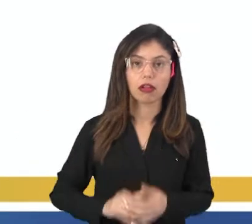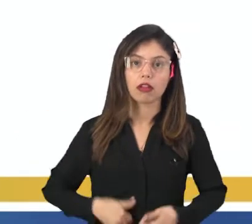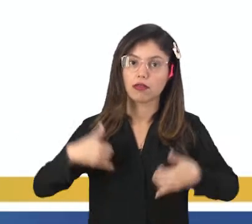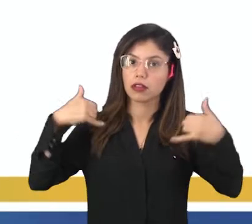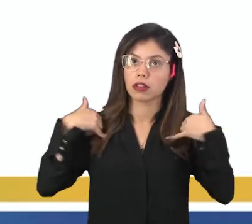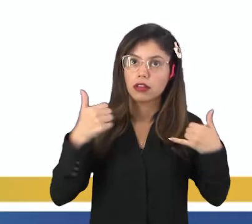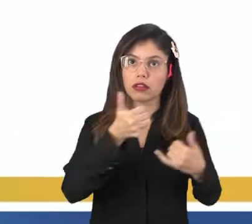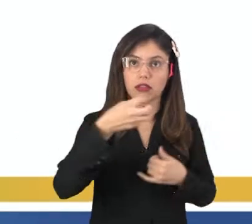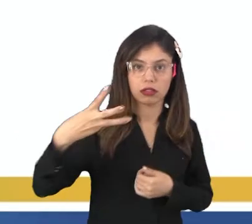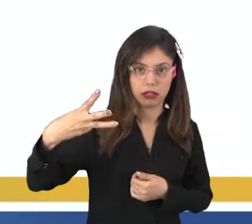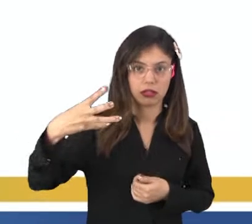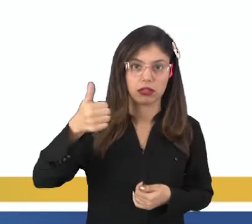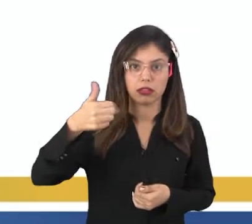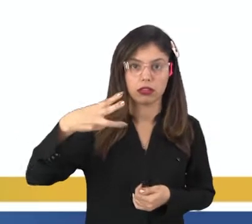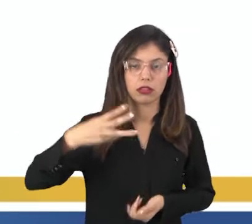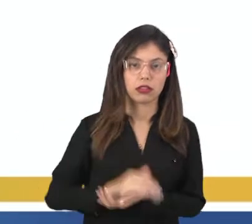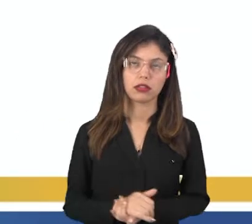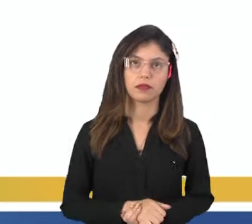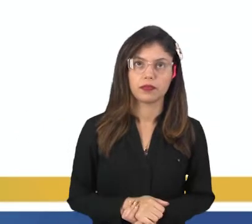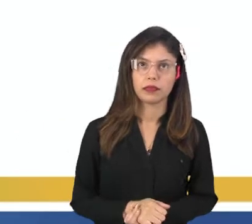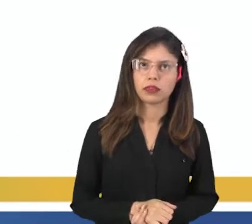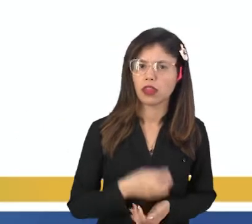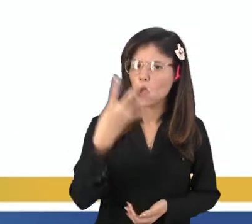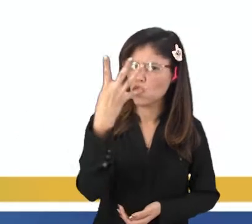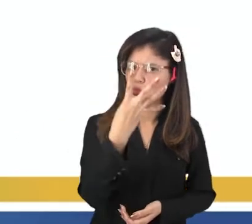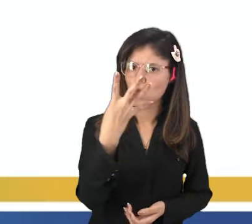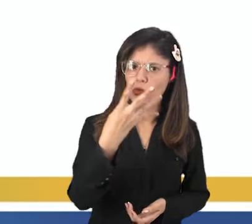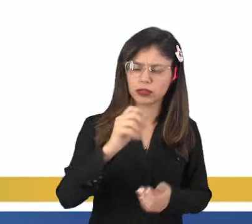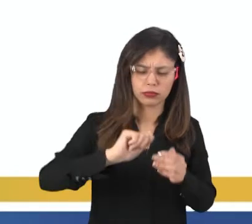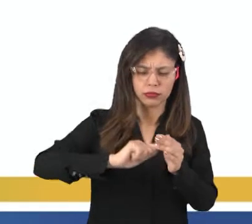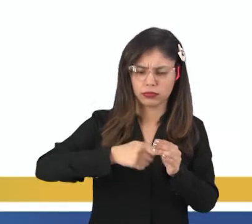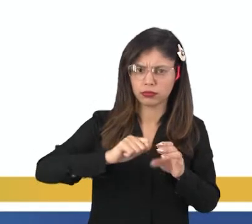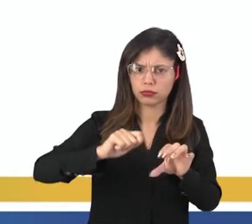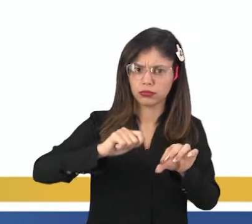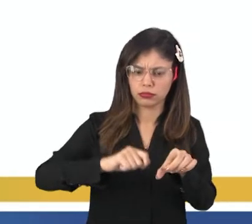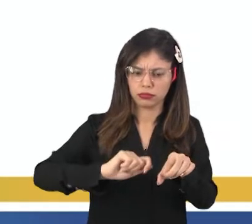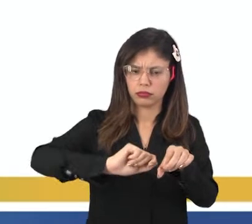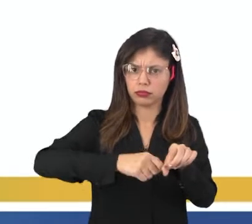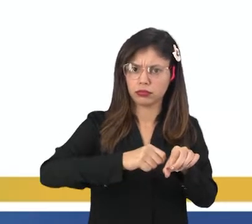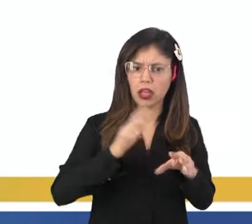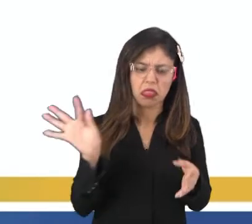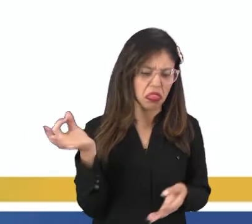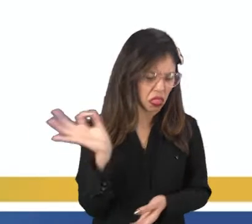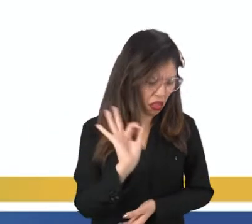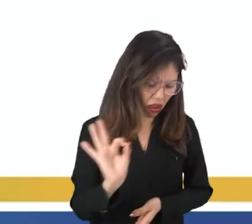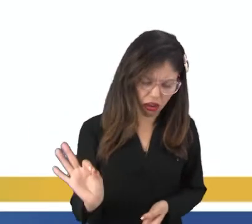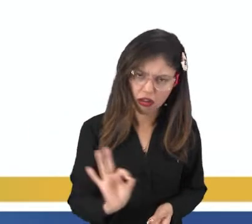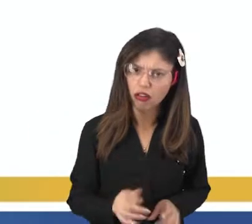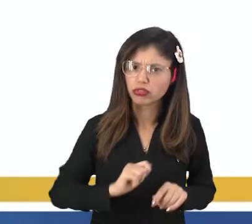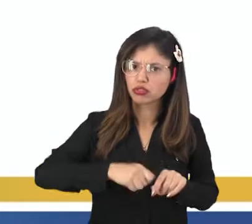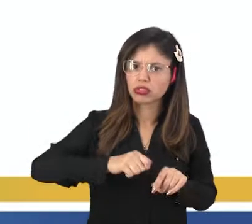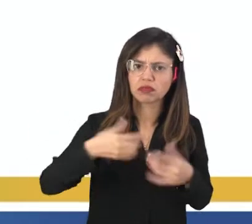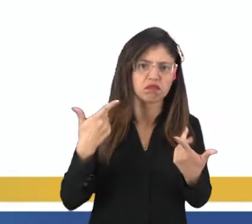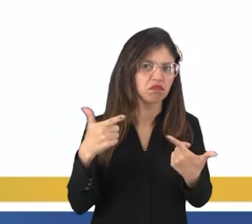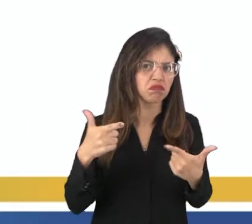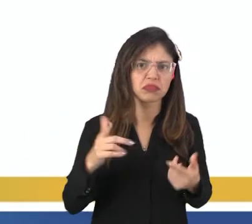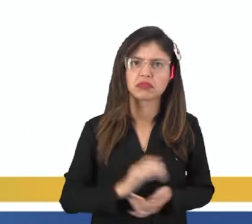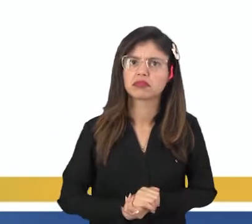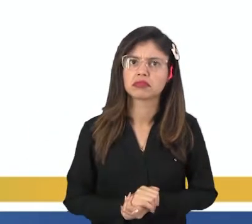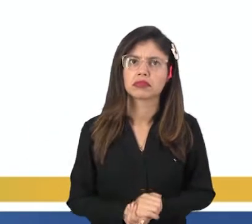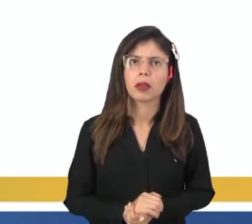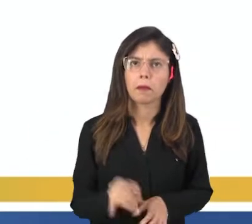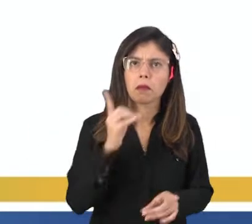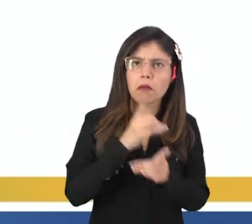de 13 anos a Caixa tem quatro fechaduras mas não há nem sinal de Chaves para descobrir